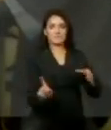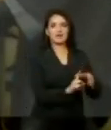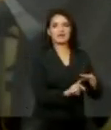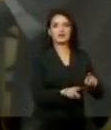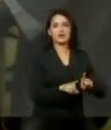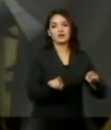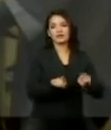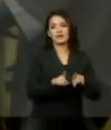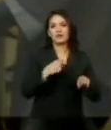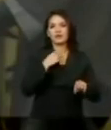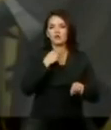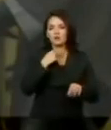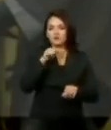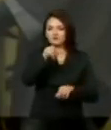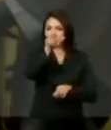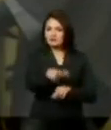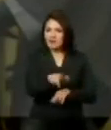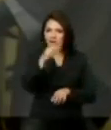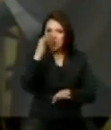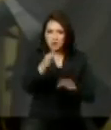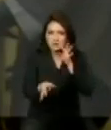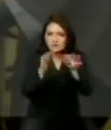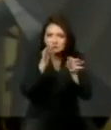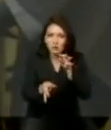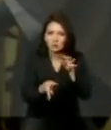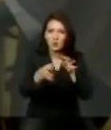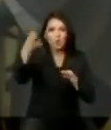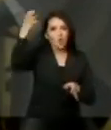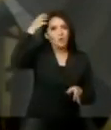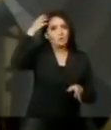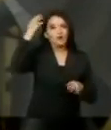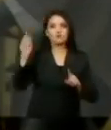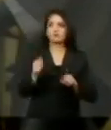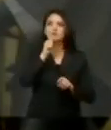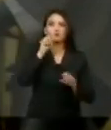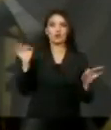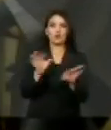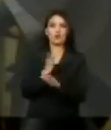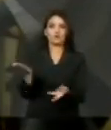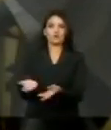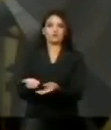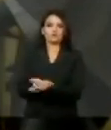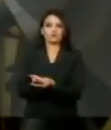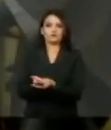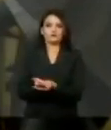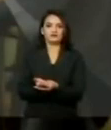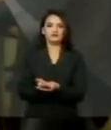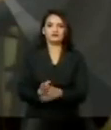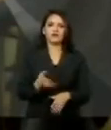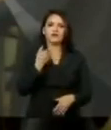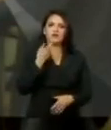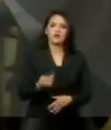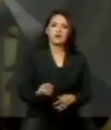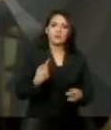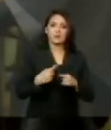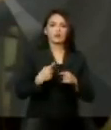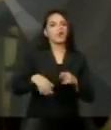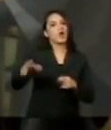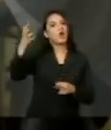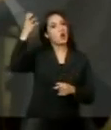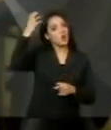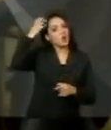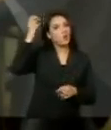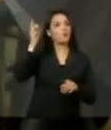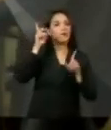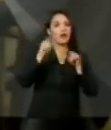culpado esse argumento data vênia é preciso dizer não tem o menor cabimento lógico porque evidentemente considerando que a contabilidade integra o